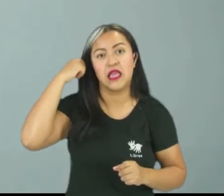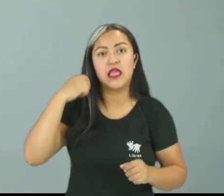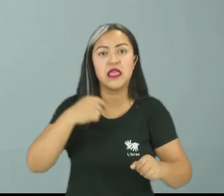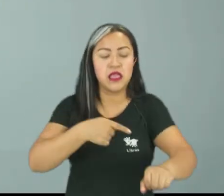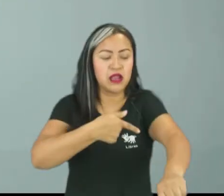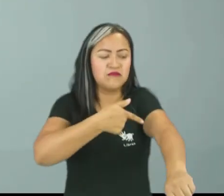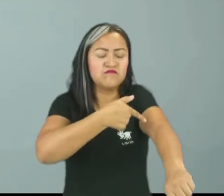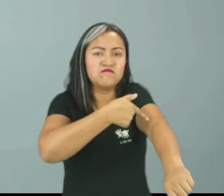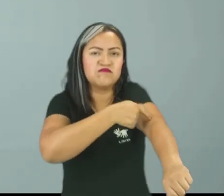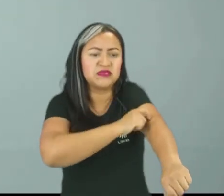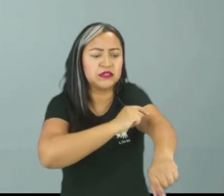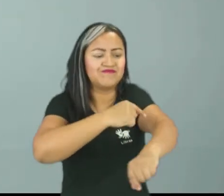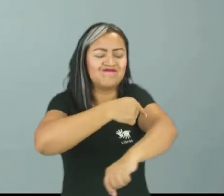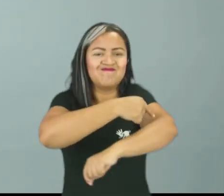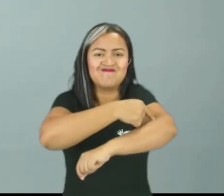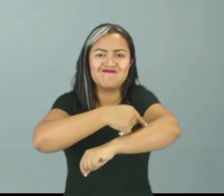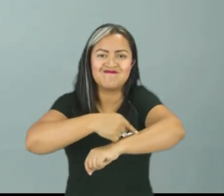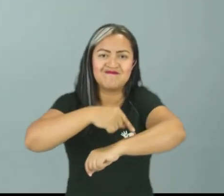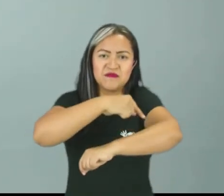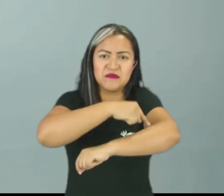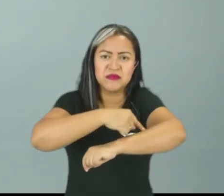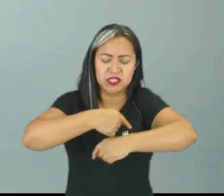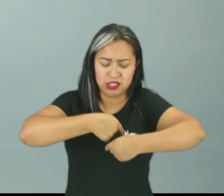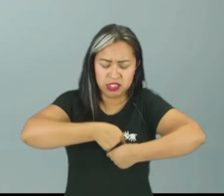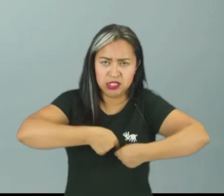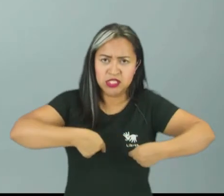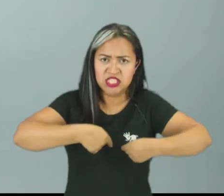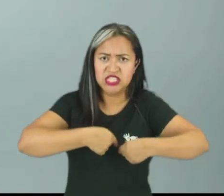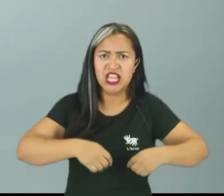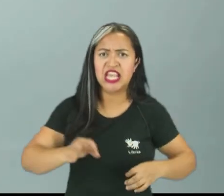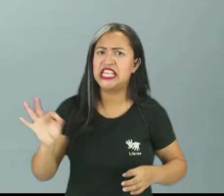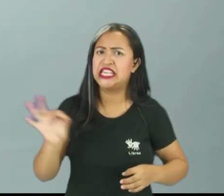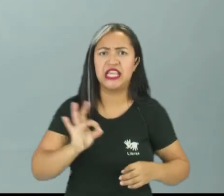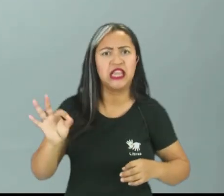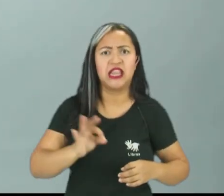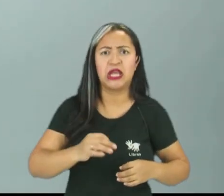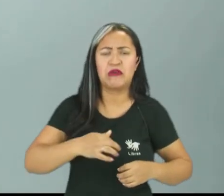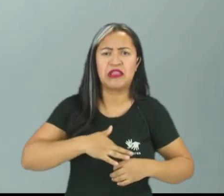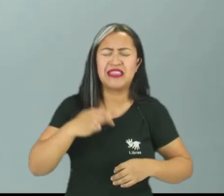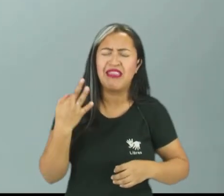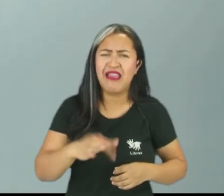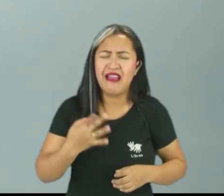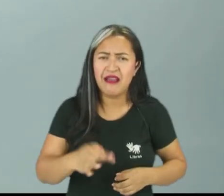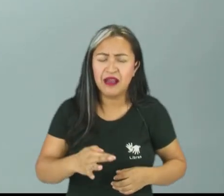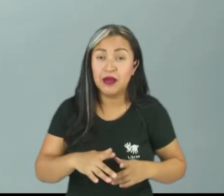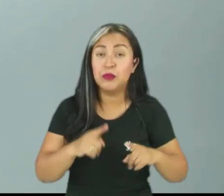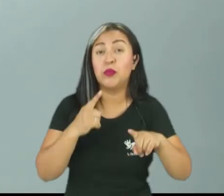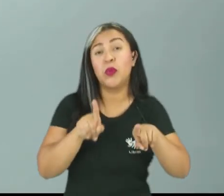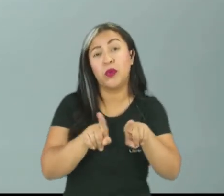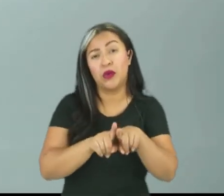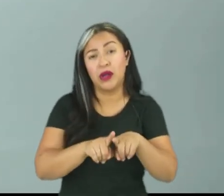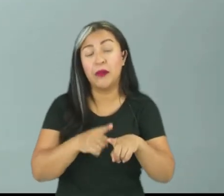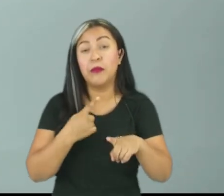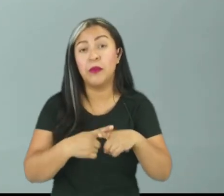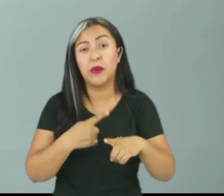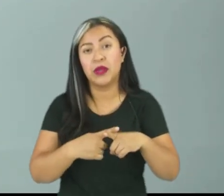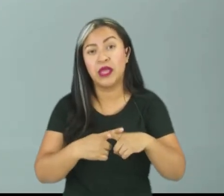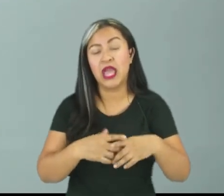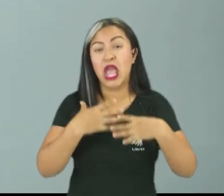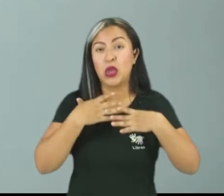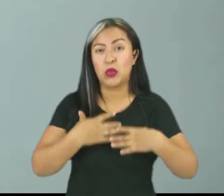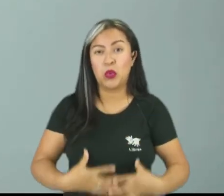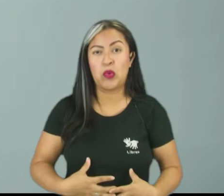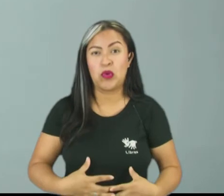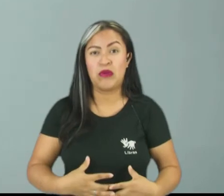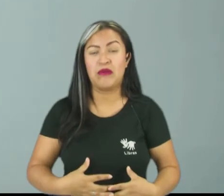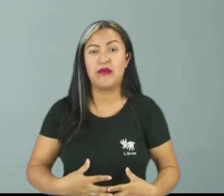anestesia nenhuma. Incrível que a anestesia já tinha sido inventada, mas ele não usava, porque, né, ele dizia que esse corpo era propício